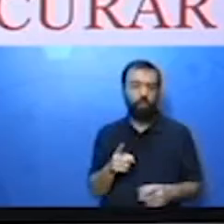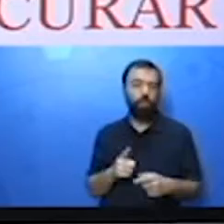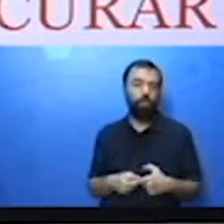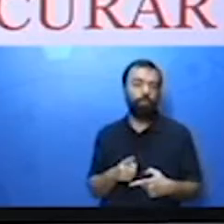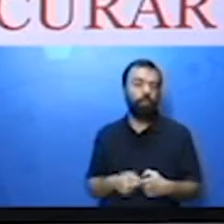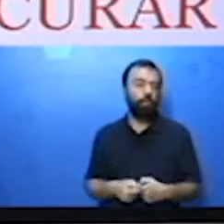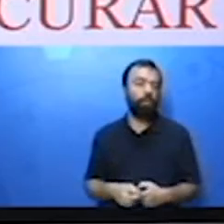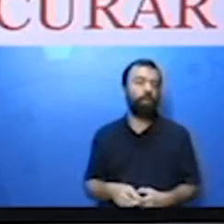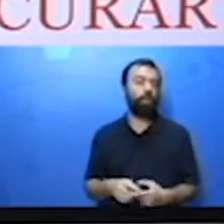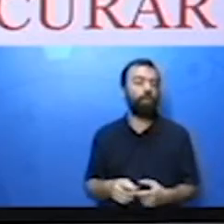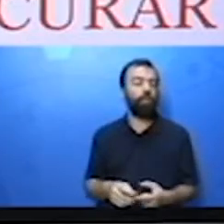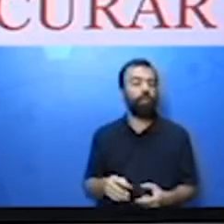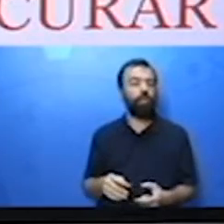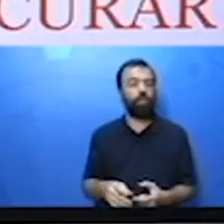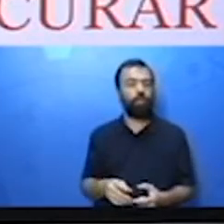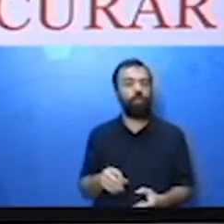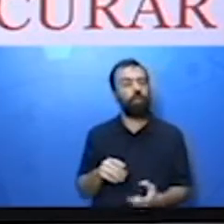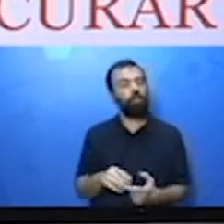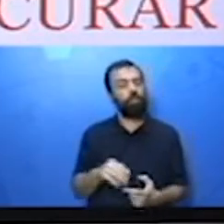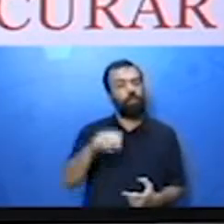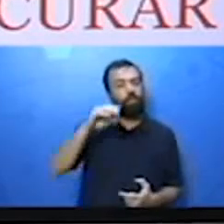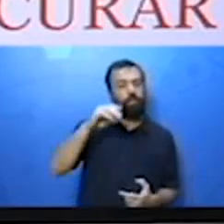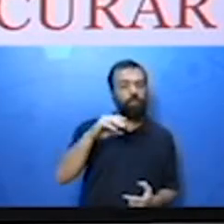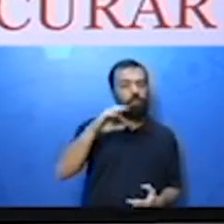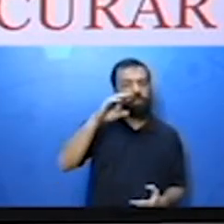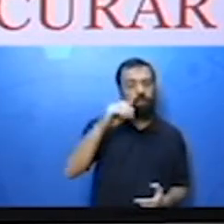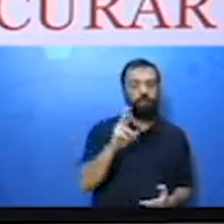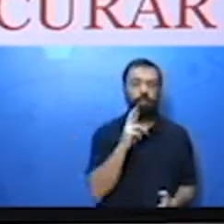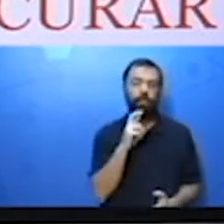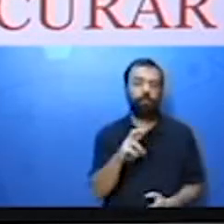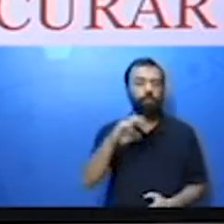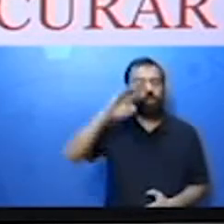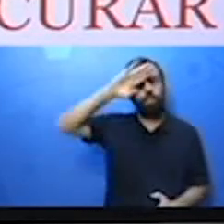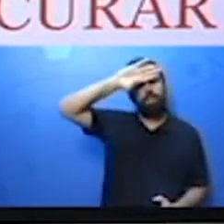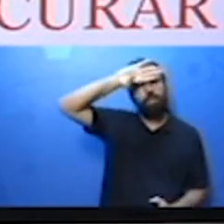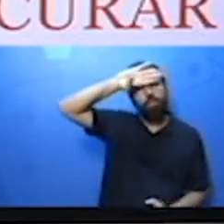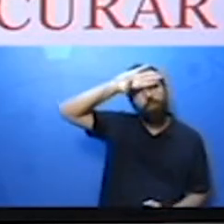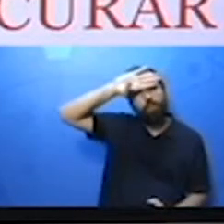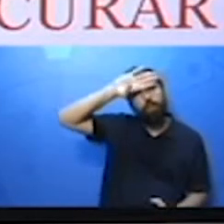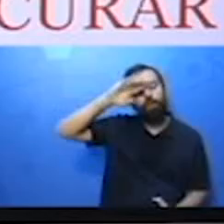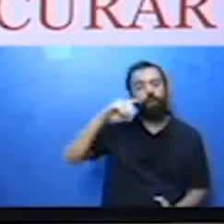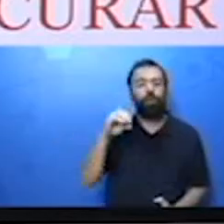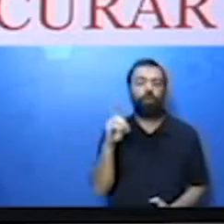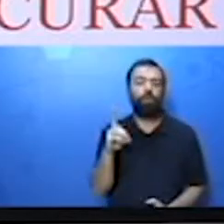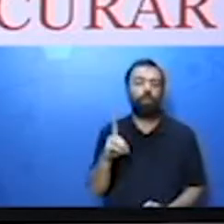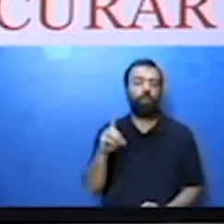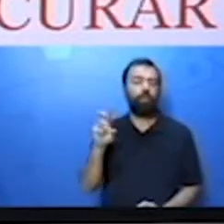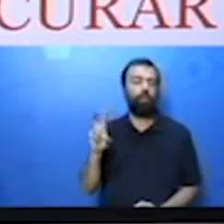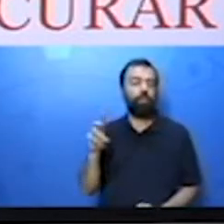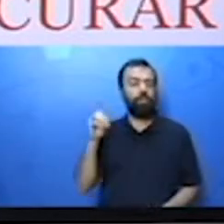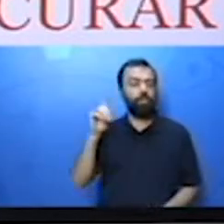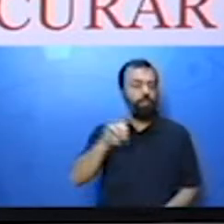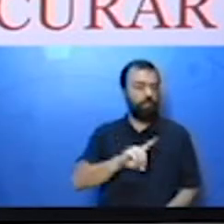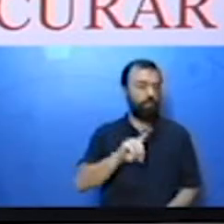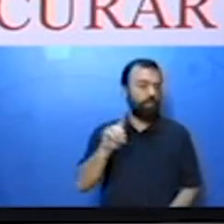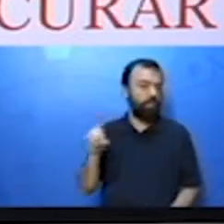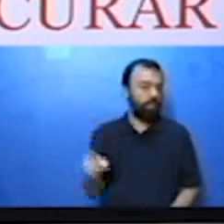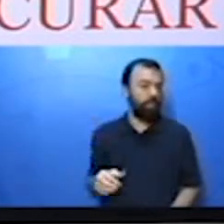ela tiver febre por 1 ou 2 dias, tosse, coriza, espirro, dores no corpo